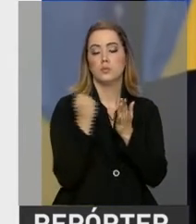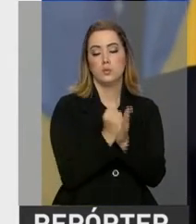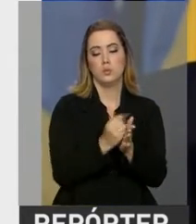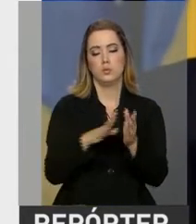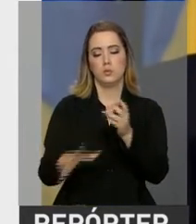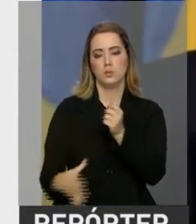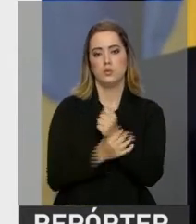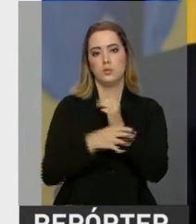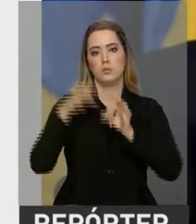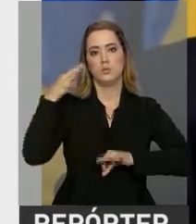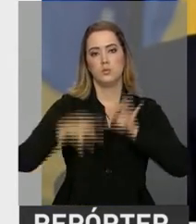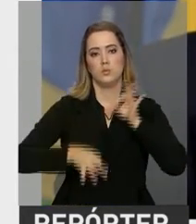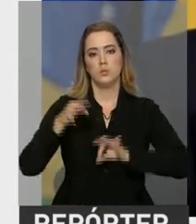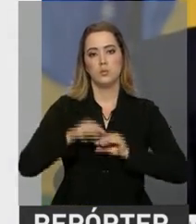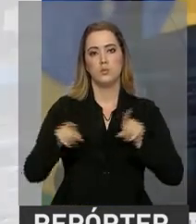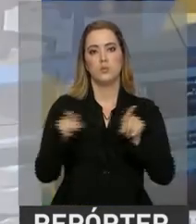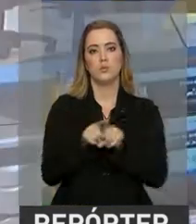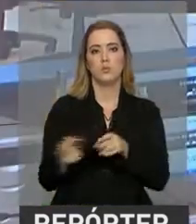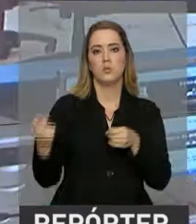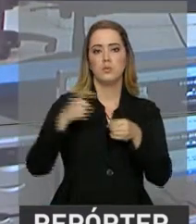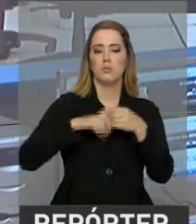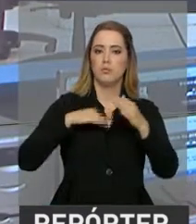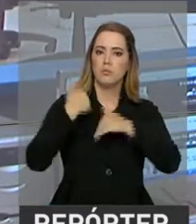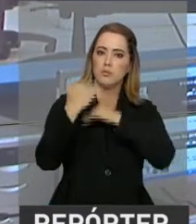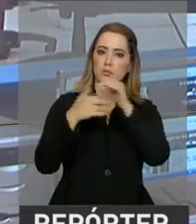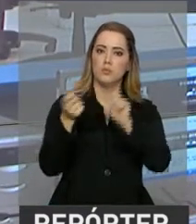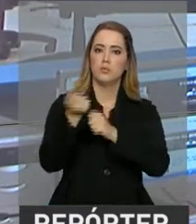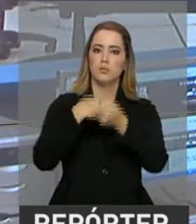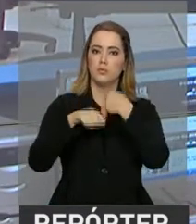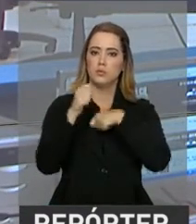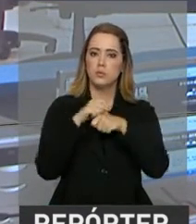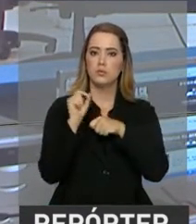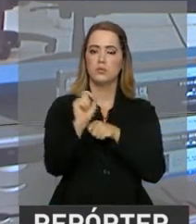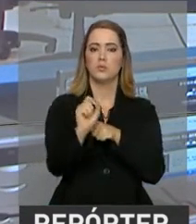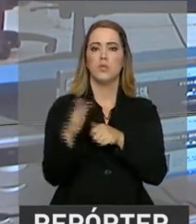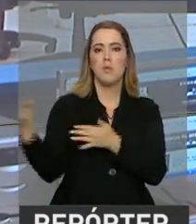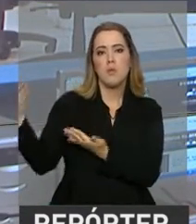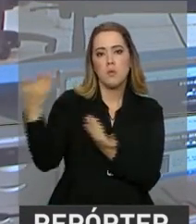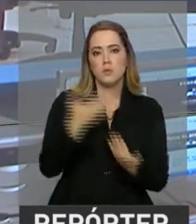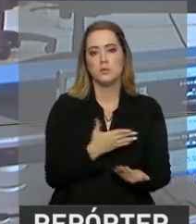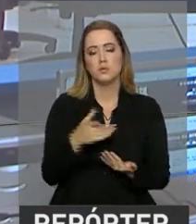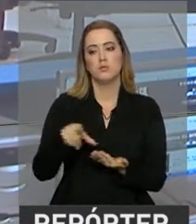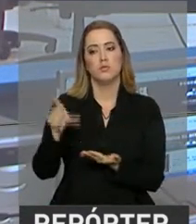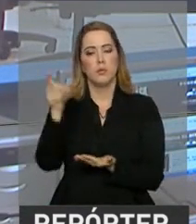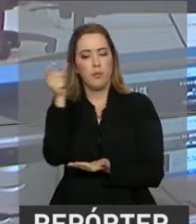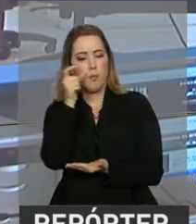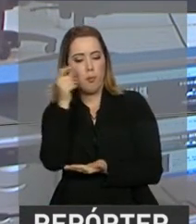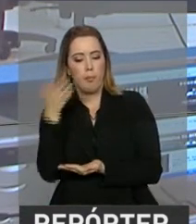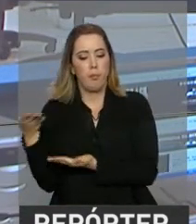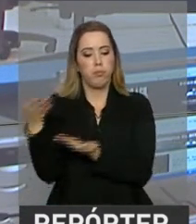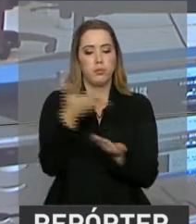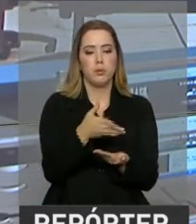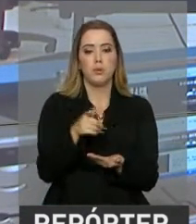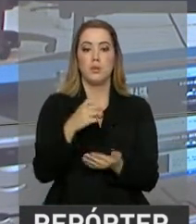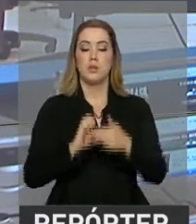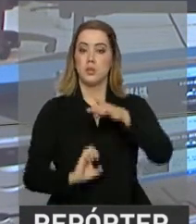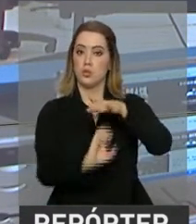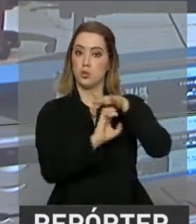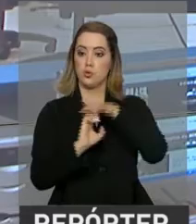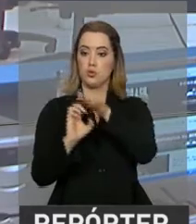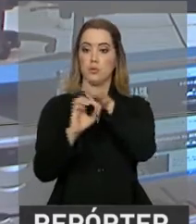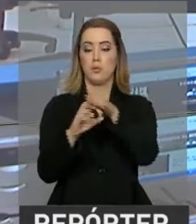parte da retomada do crescimento econômico nas palavras do presidente virá com a atração de capital privado e de